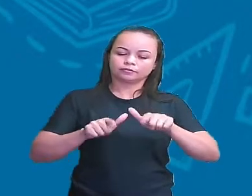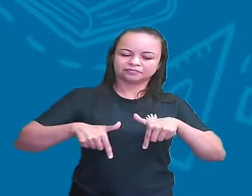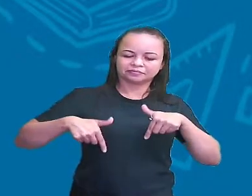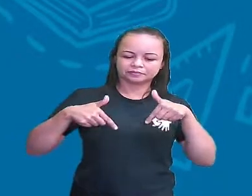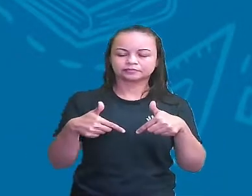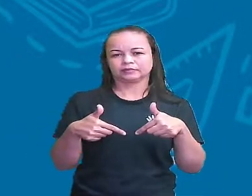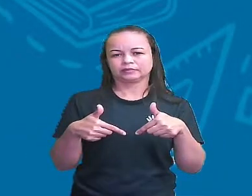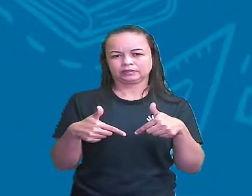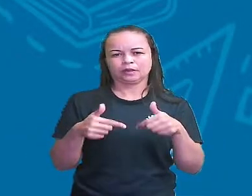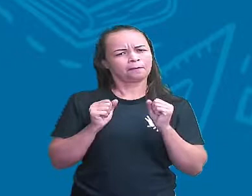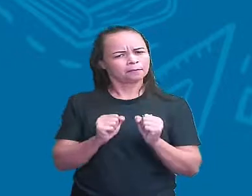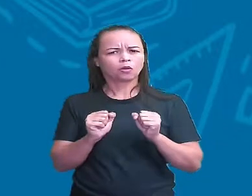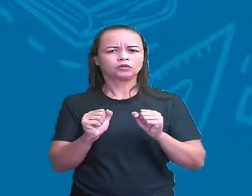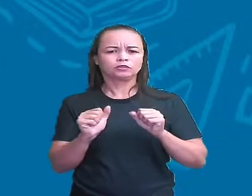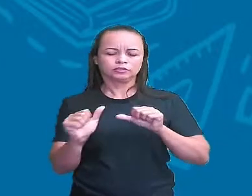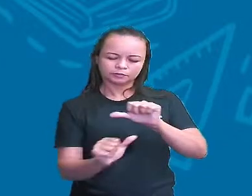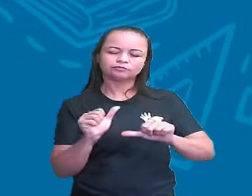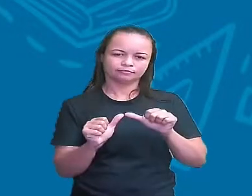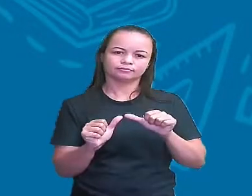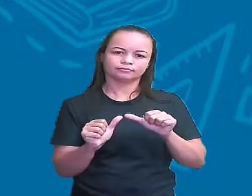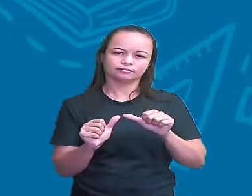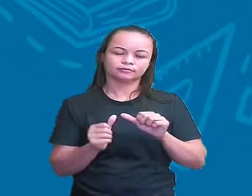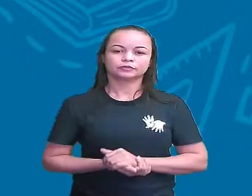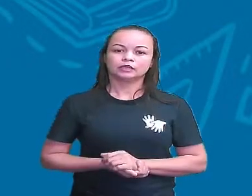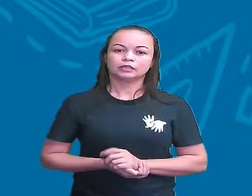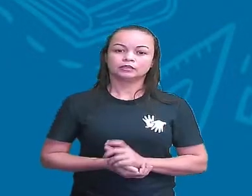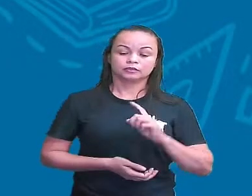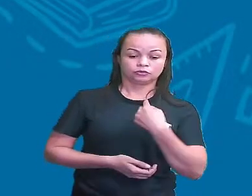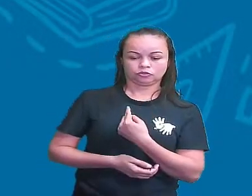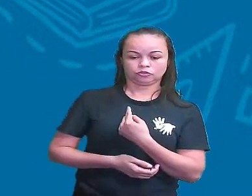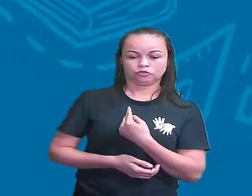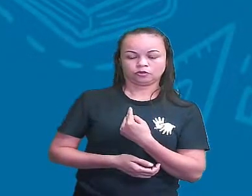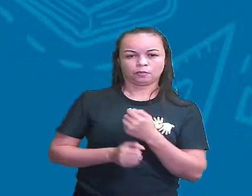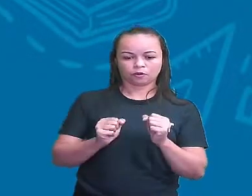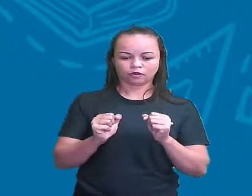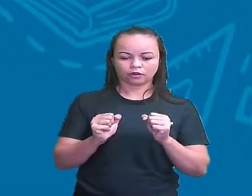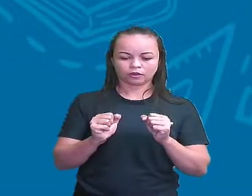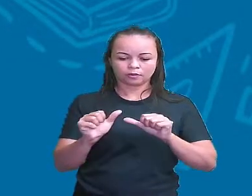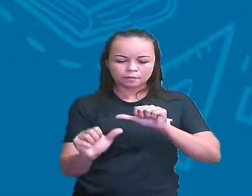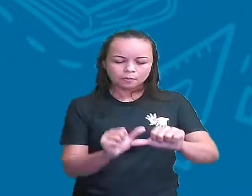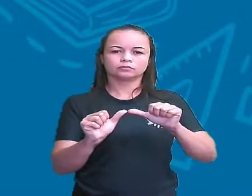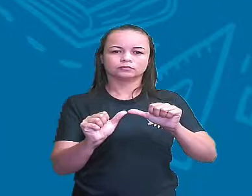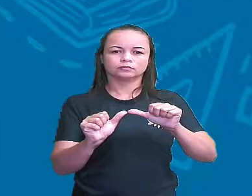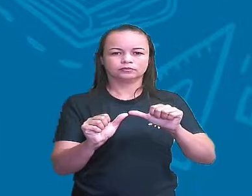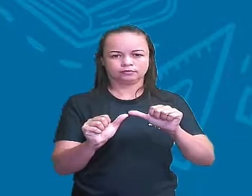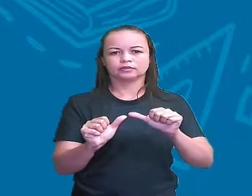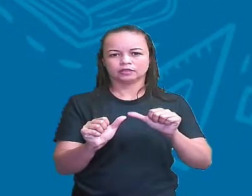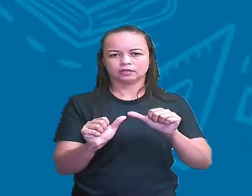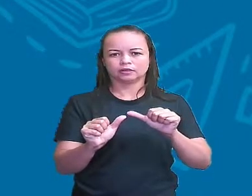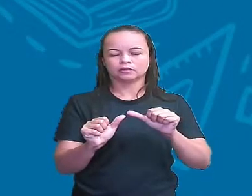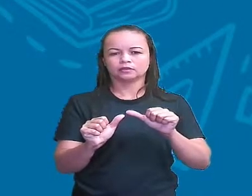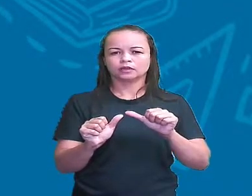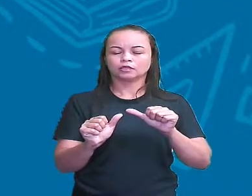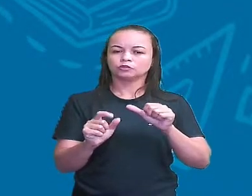a gente também pode ser modificados por ela. Então, tanto a gente provoca mudanças, né, no mundo,